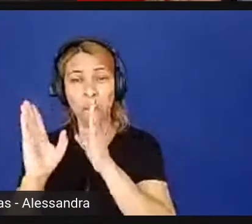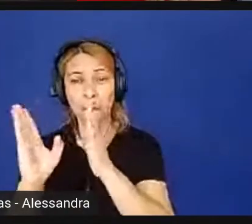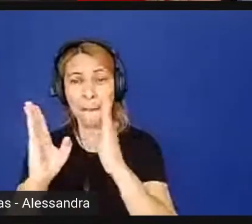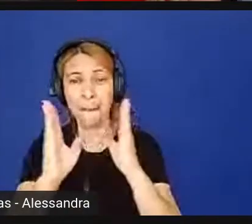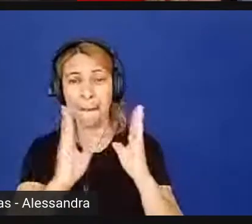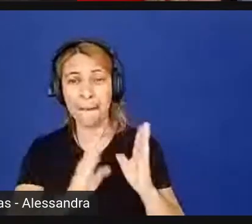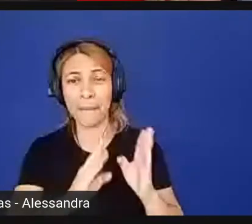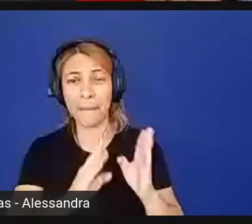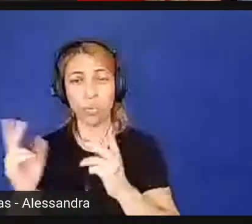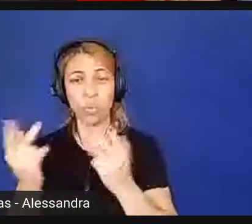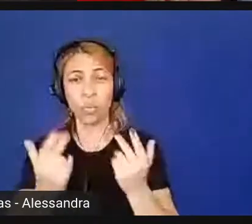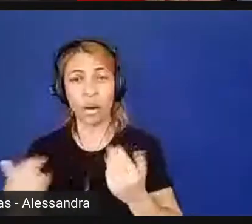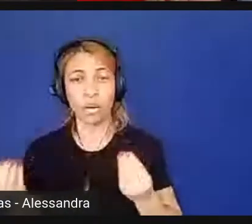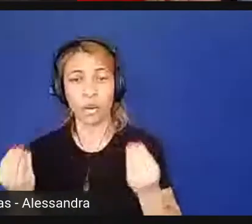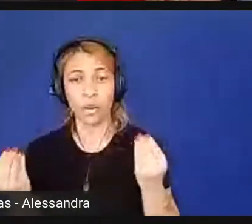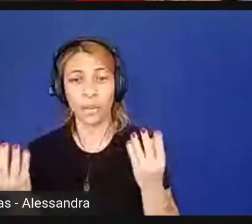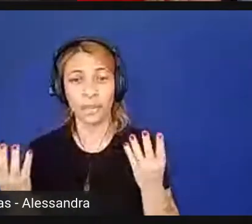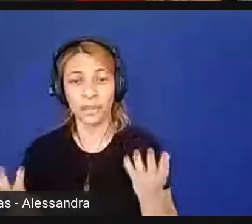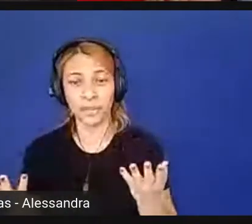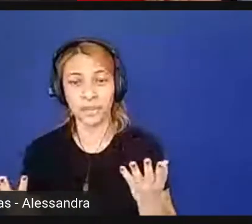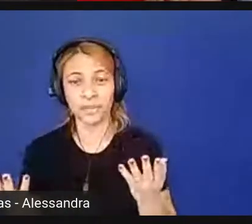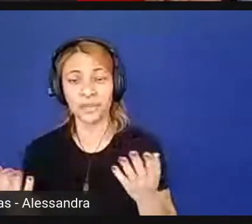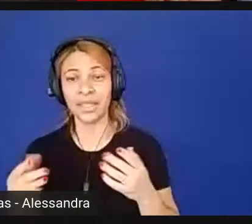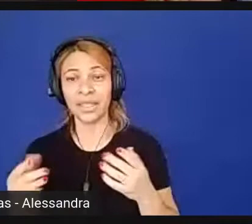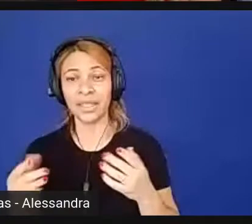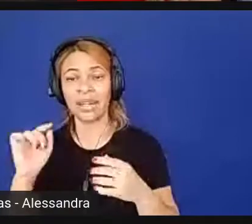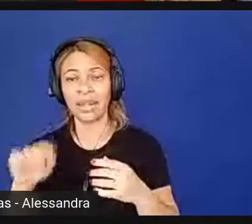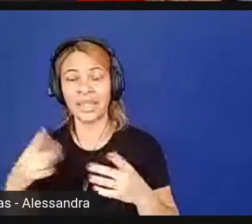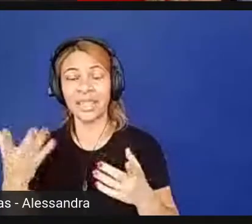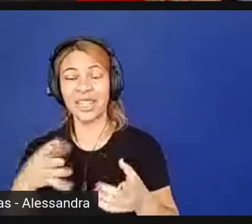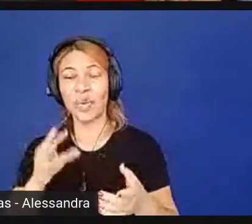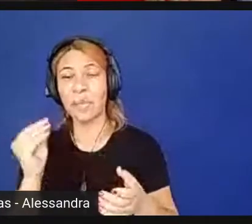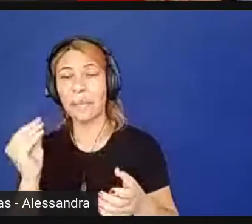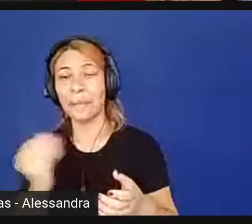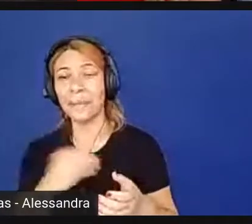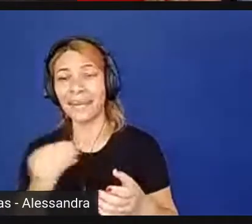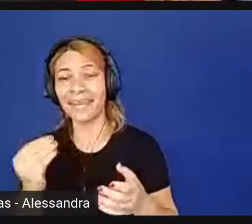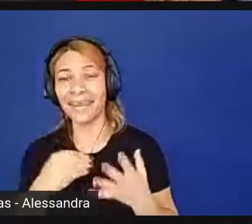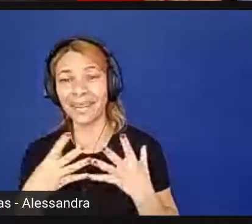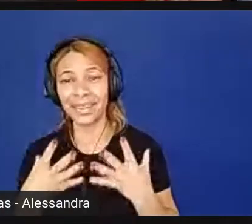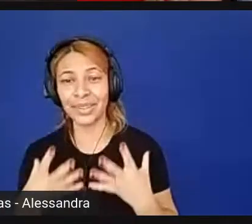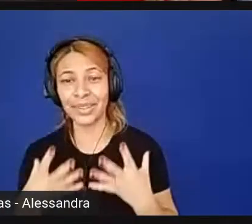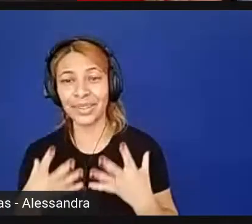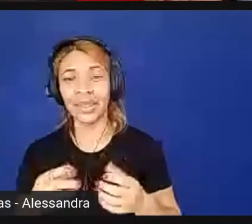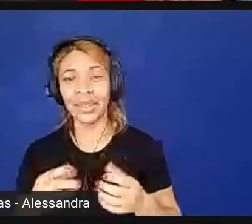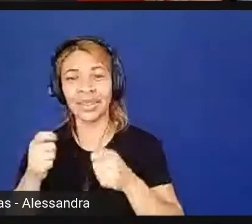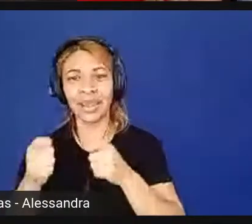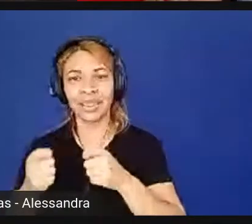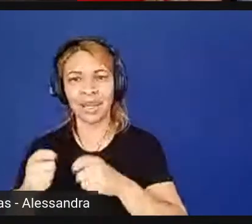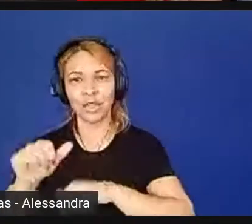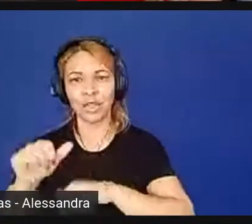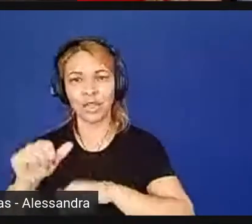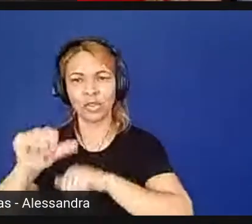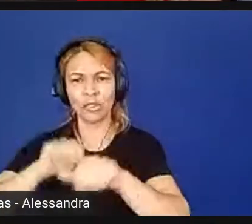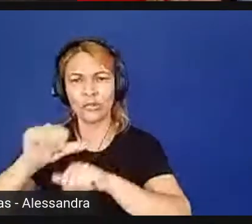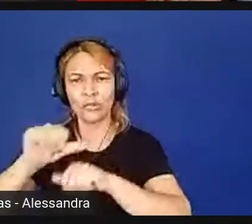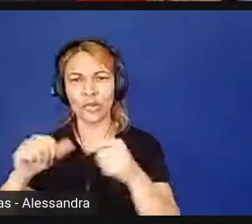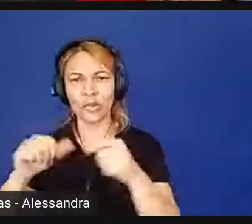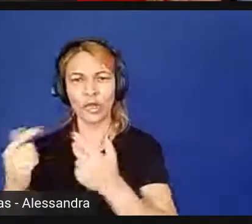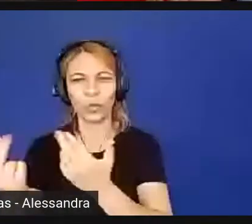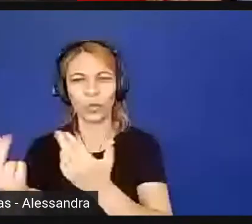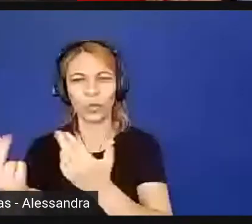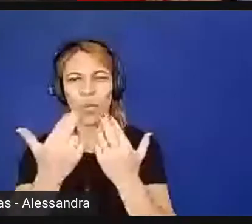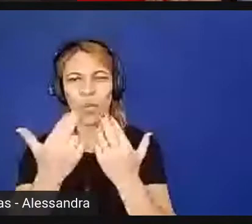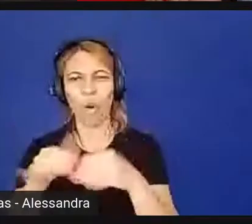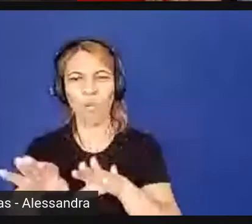roupa? Esse seria o pecado de eu tentar transformar todas as infinitas possibilidades do mundo real